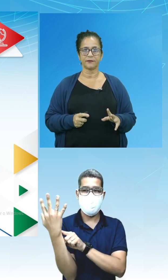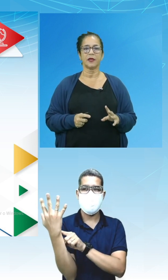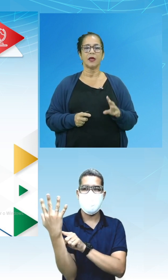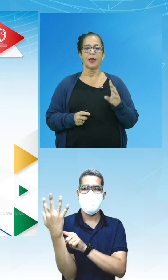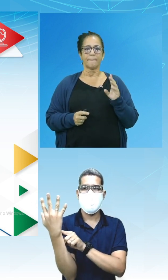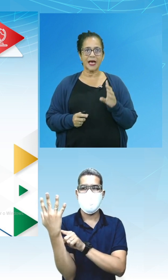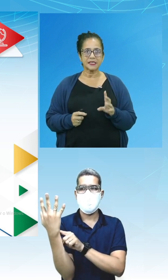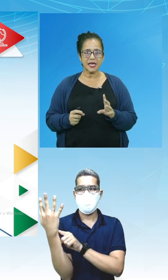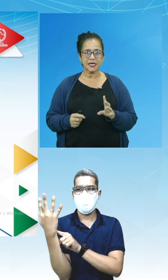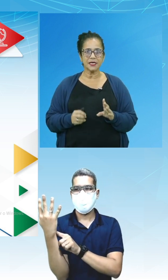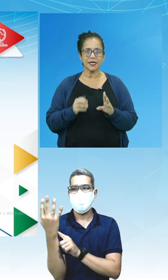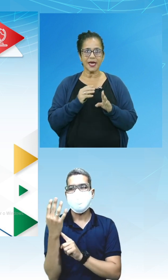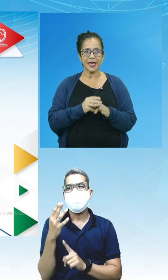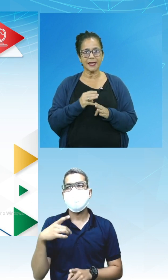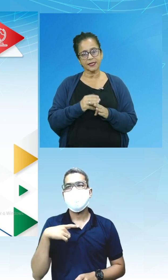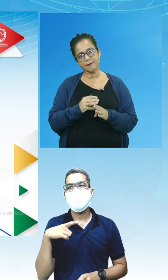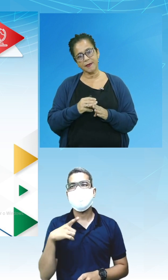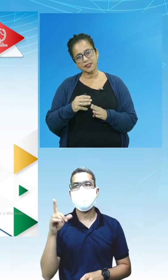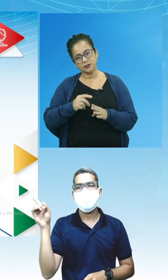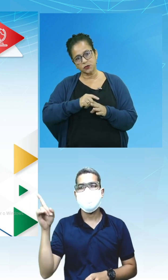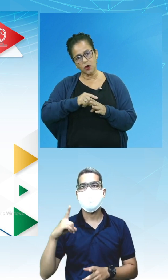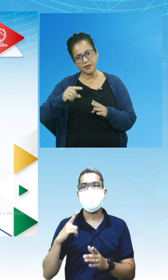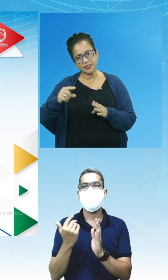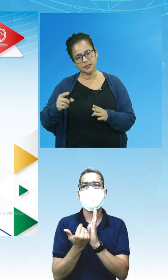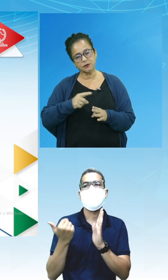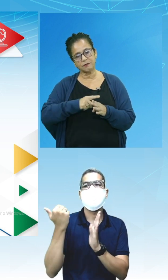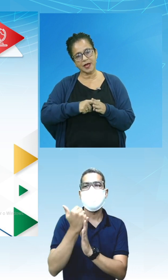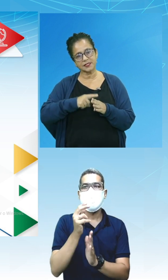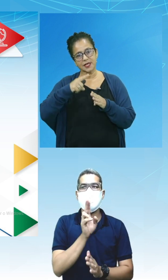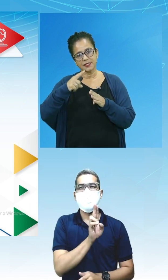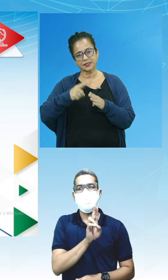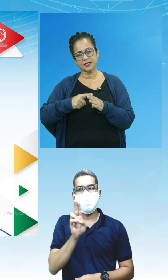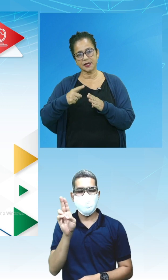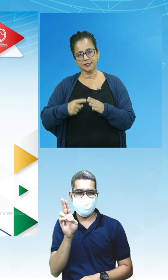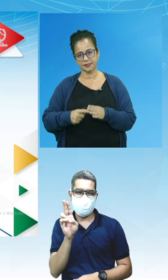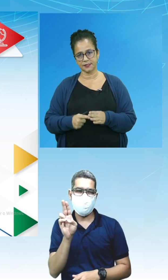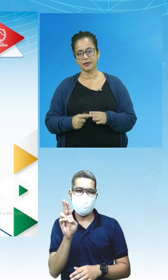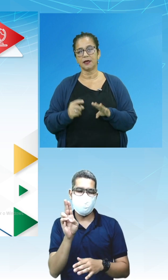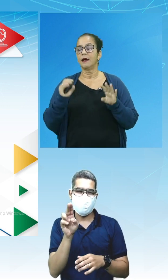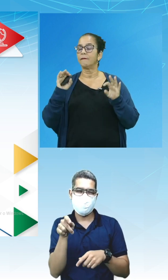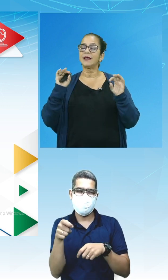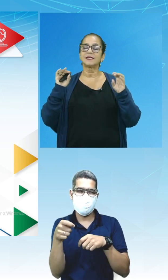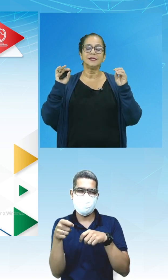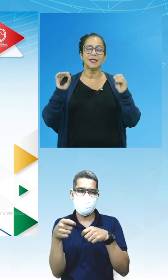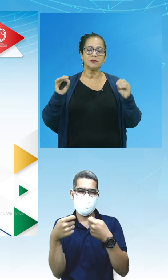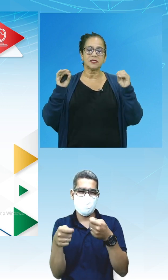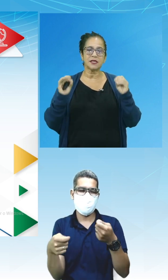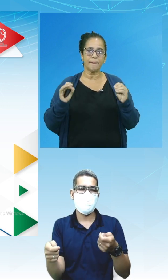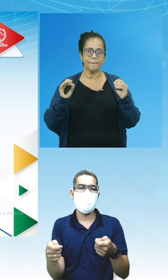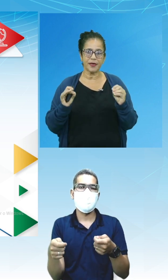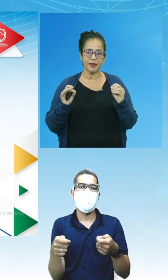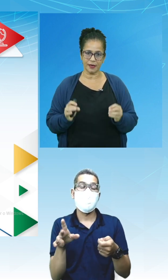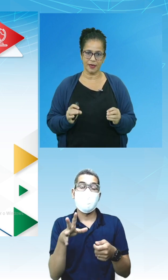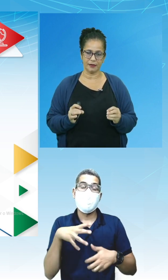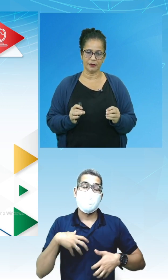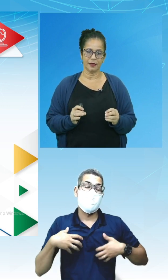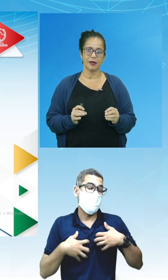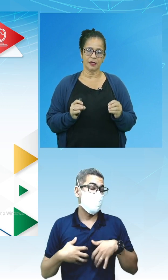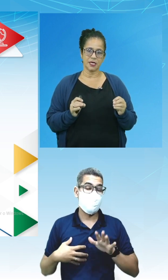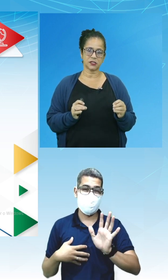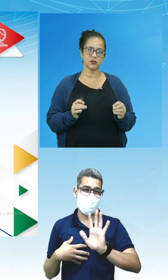preenchida. Mas aqui ele tem mais nomezinho, mais siglazinha. Mas não se